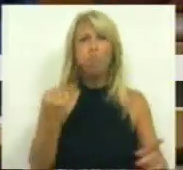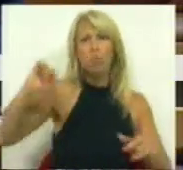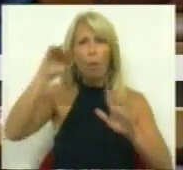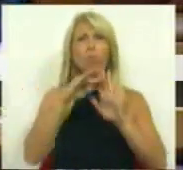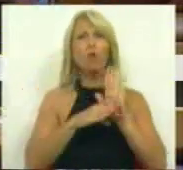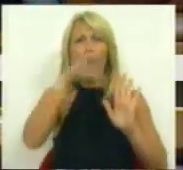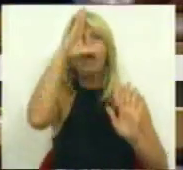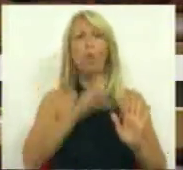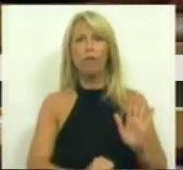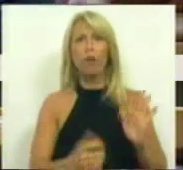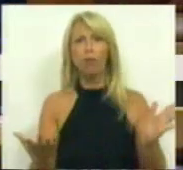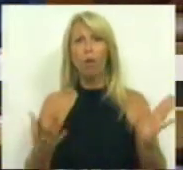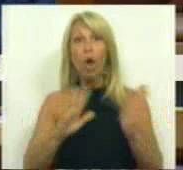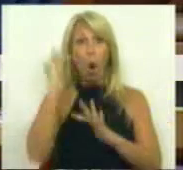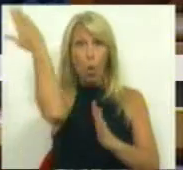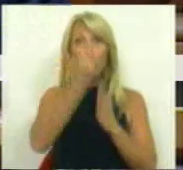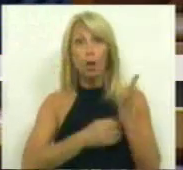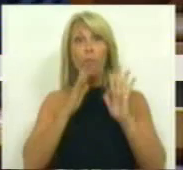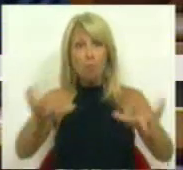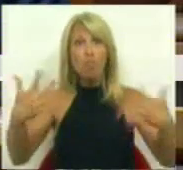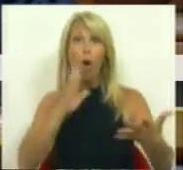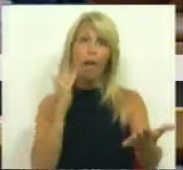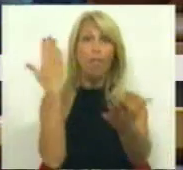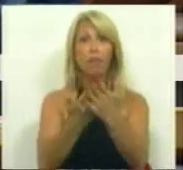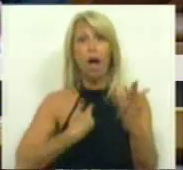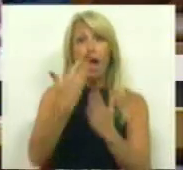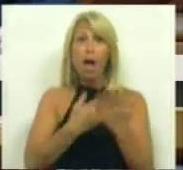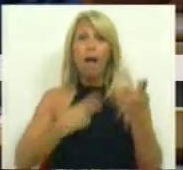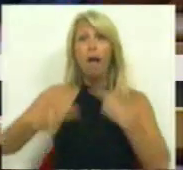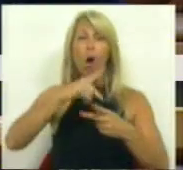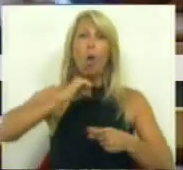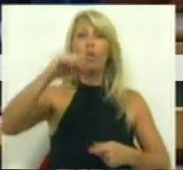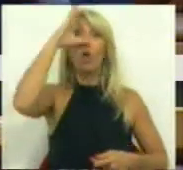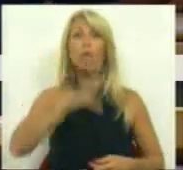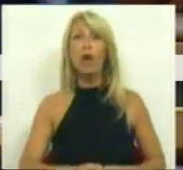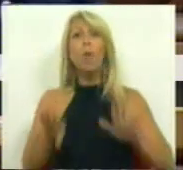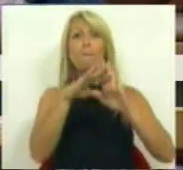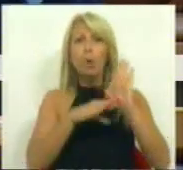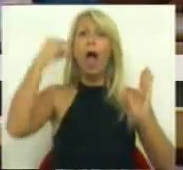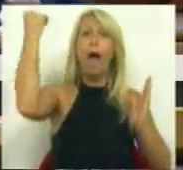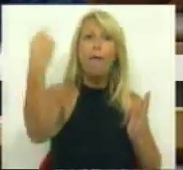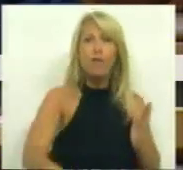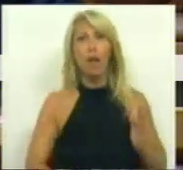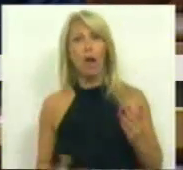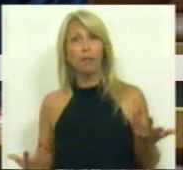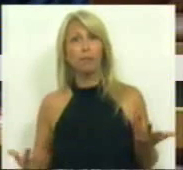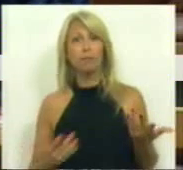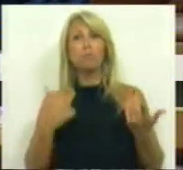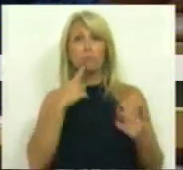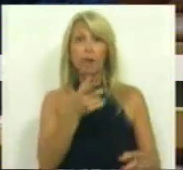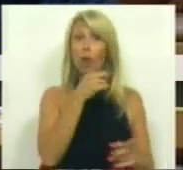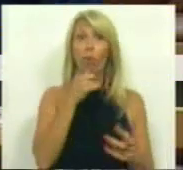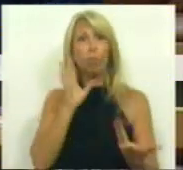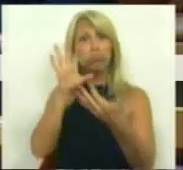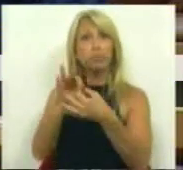até constitucionalmente fundamento de moção de censura. Tinham programas, fizeram compromissos com o eleitorado.